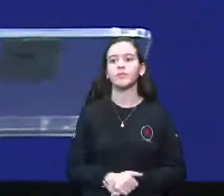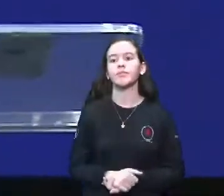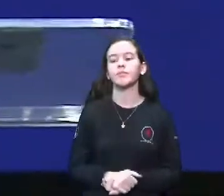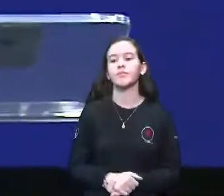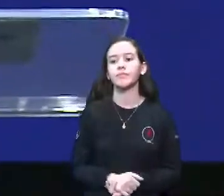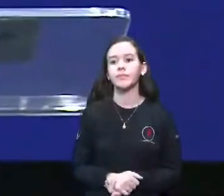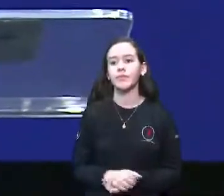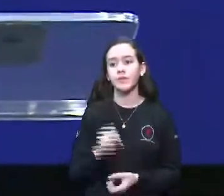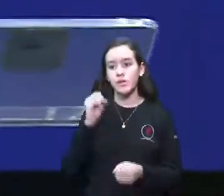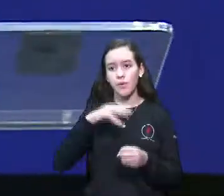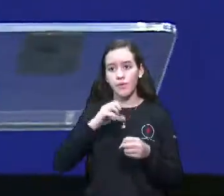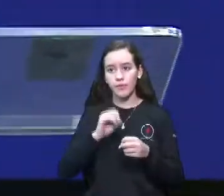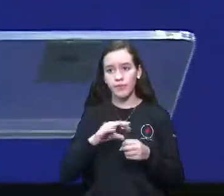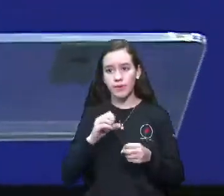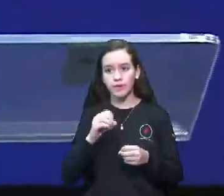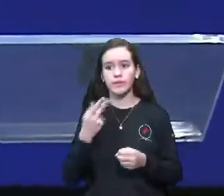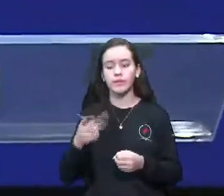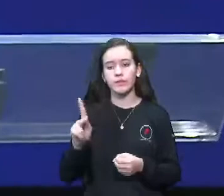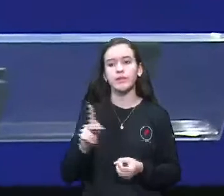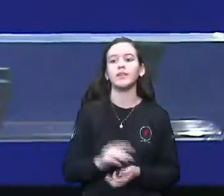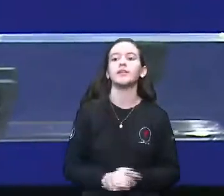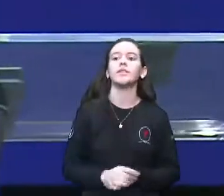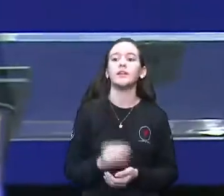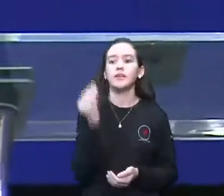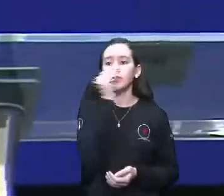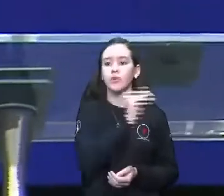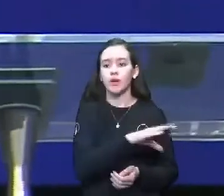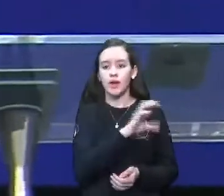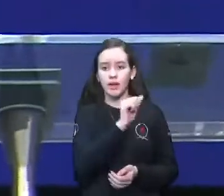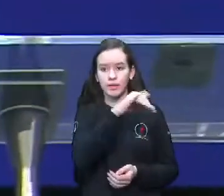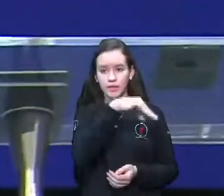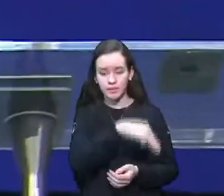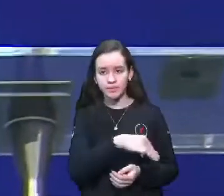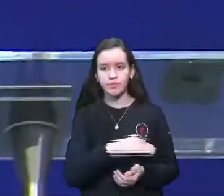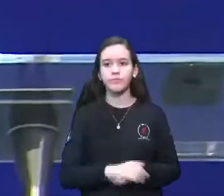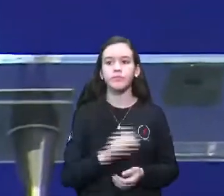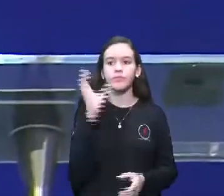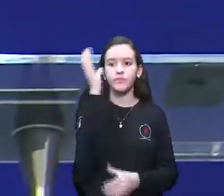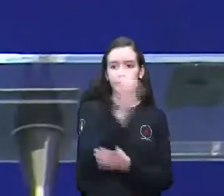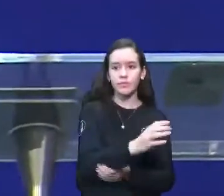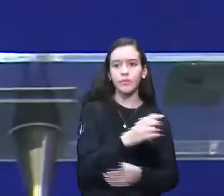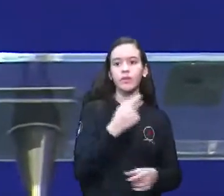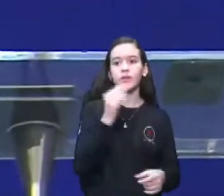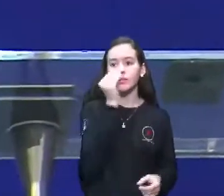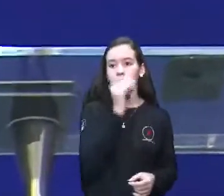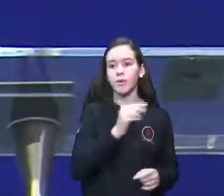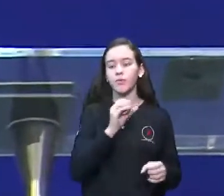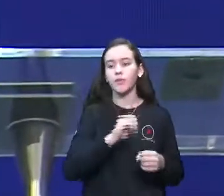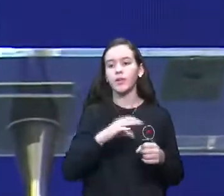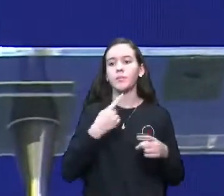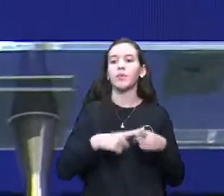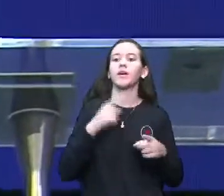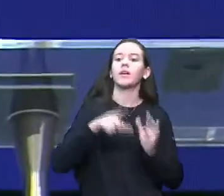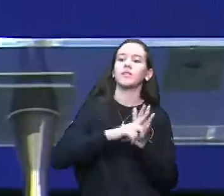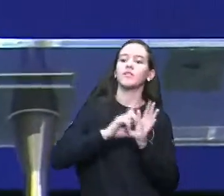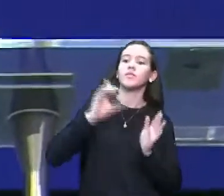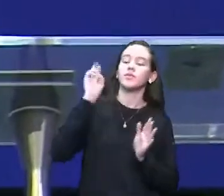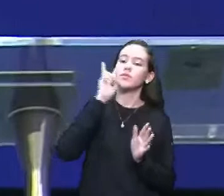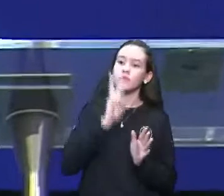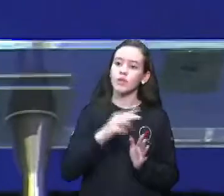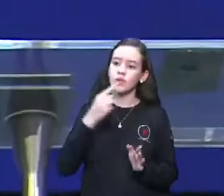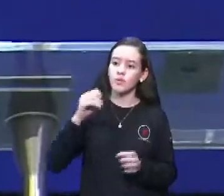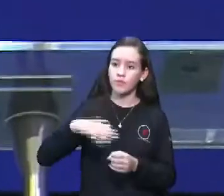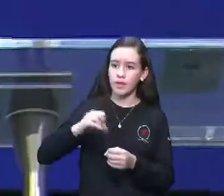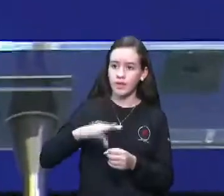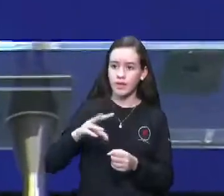Abel e a sua oferta. Rejeitou Caim e a sua oferta. Por quê? Porque antes de Deus olhar para a sua oferta, ele vai aceitar você, porque a